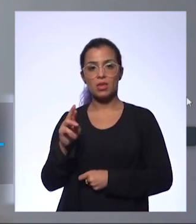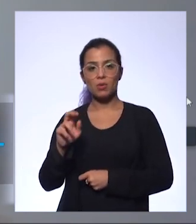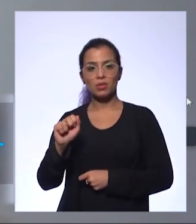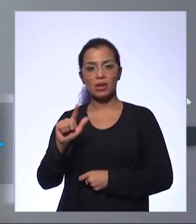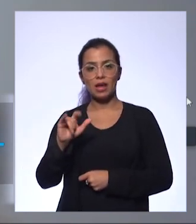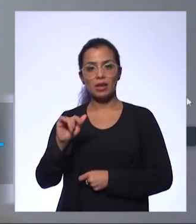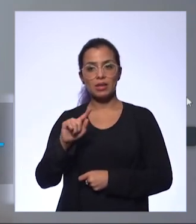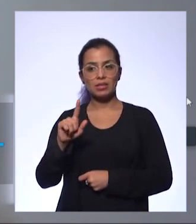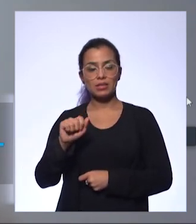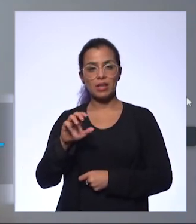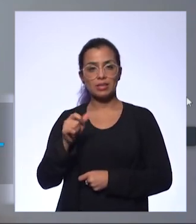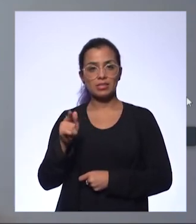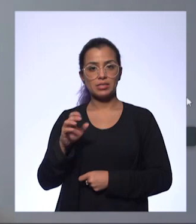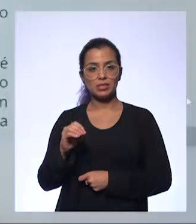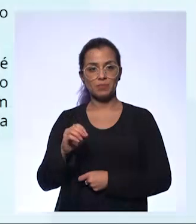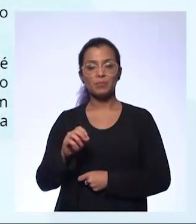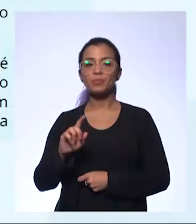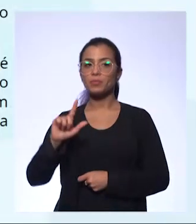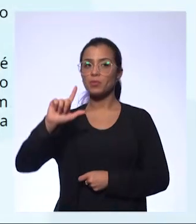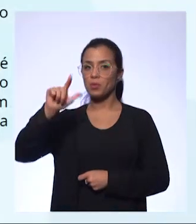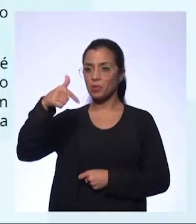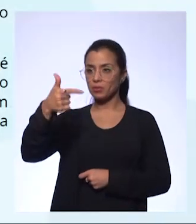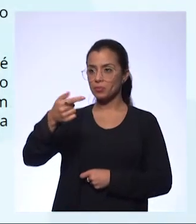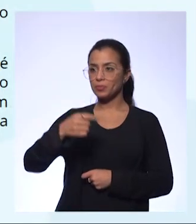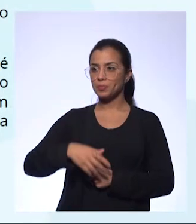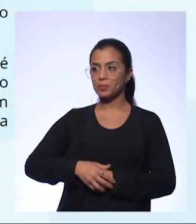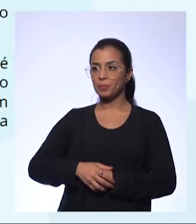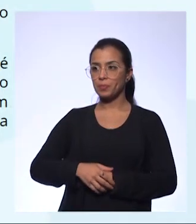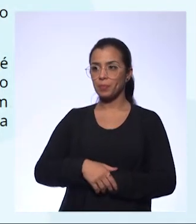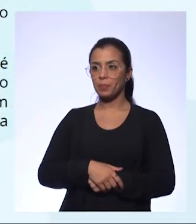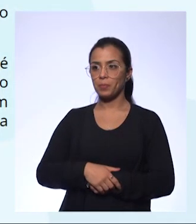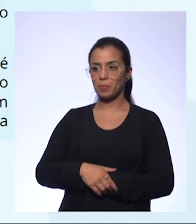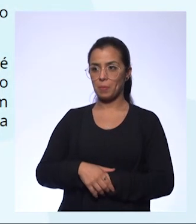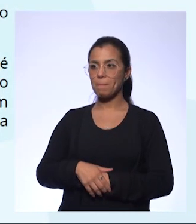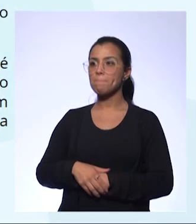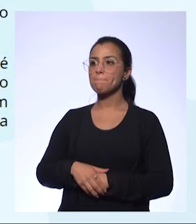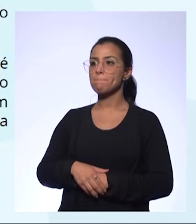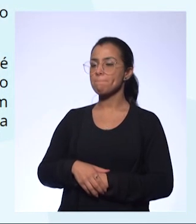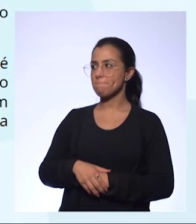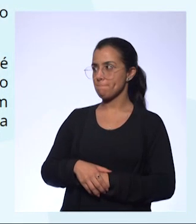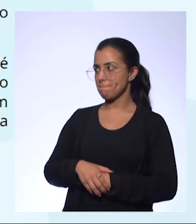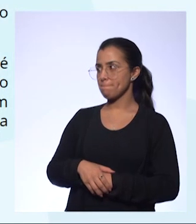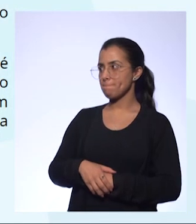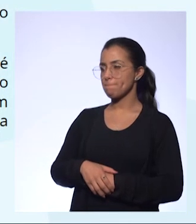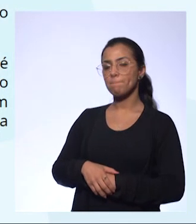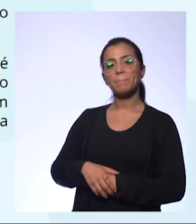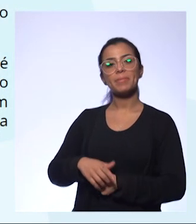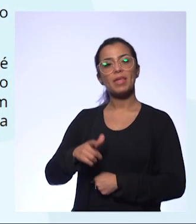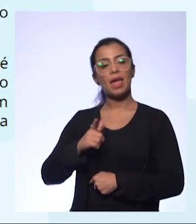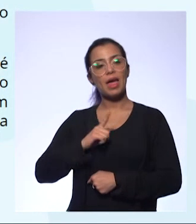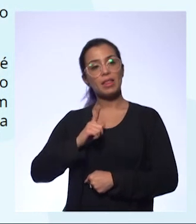próximo PPT, por gentileza. Tem uma matéria do Dr. Drauzio